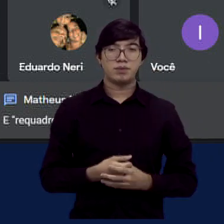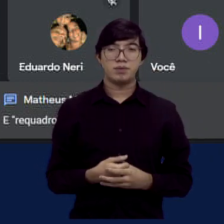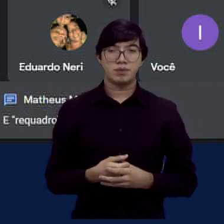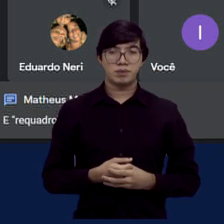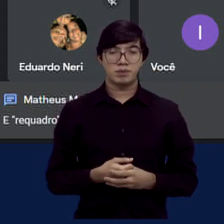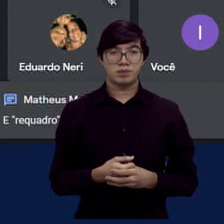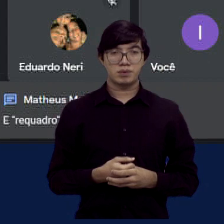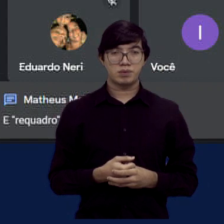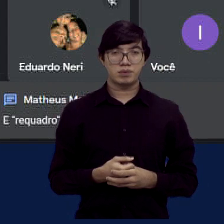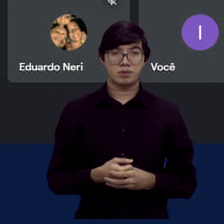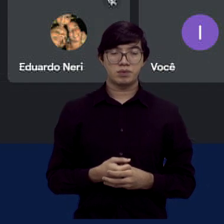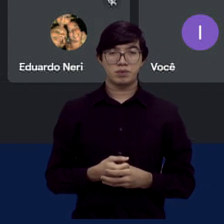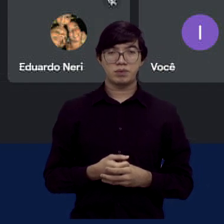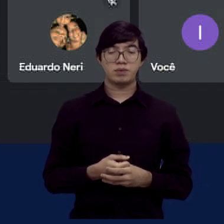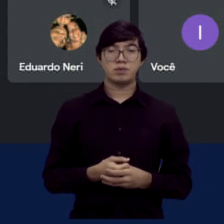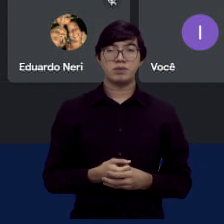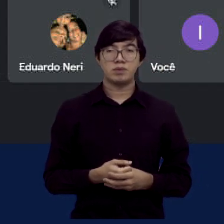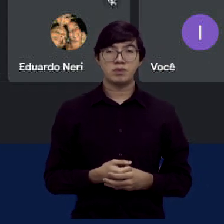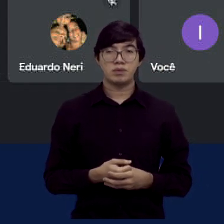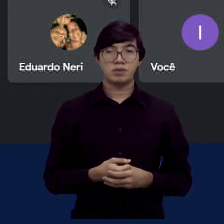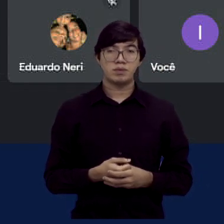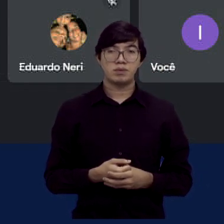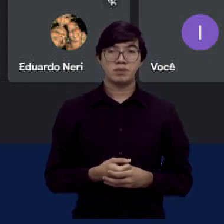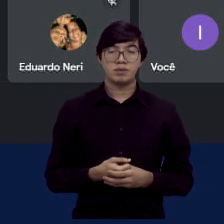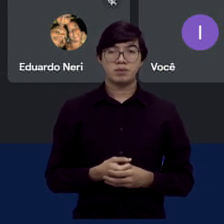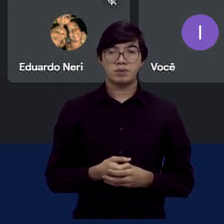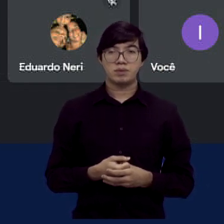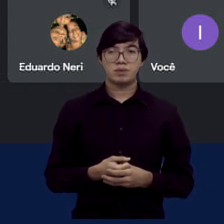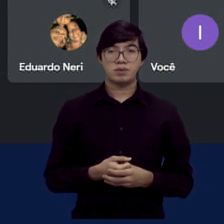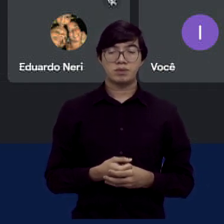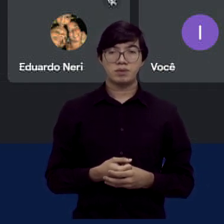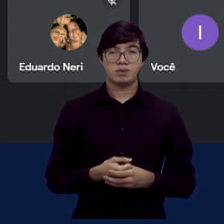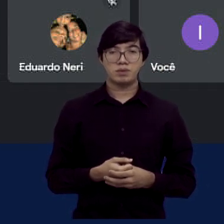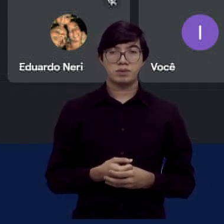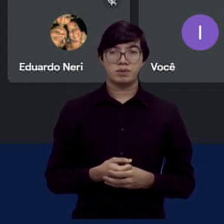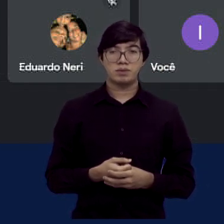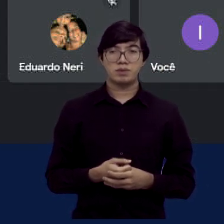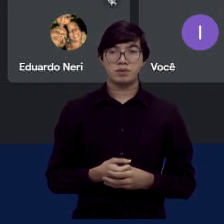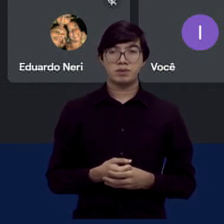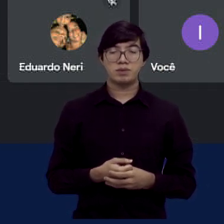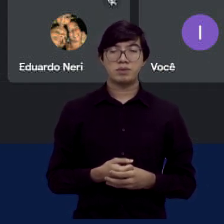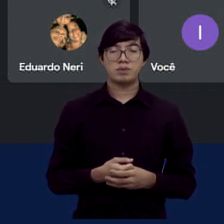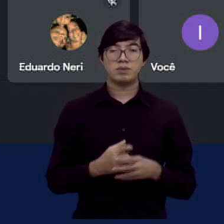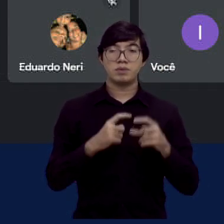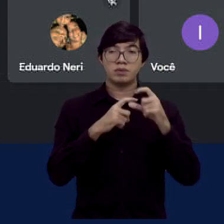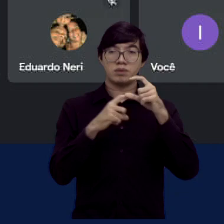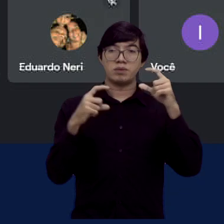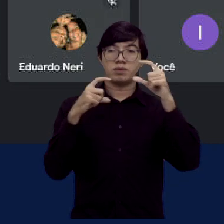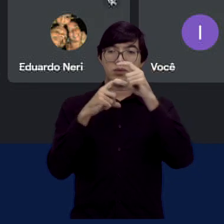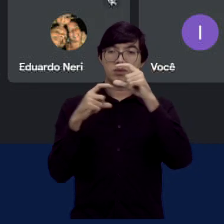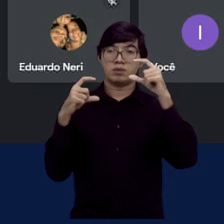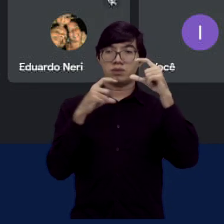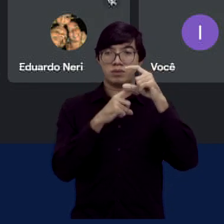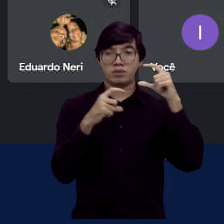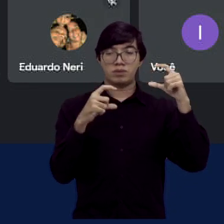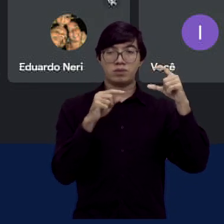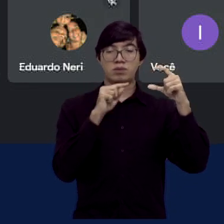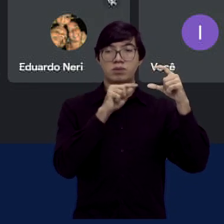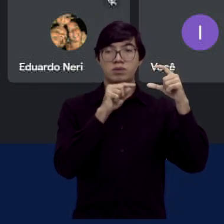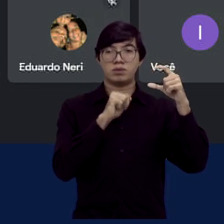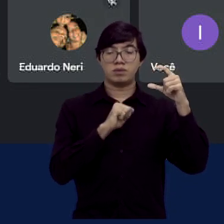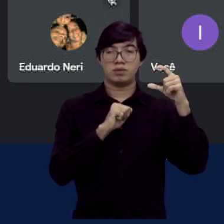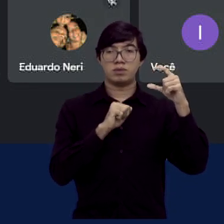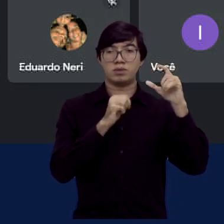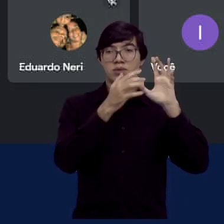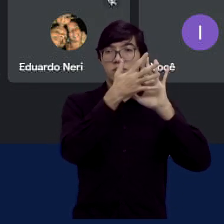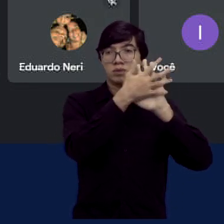Só que esse texto tem um detalhe. Em quadrinho, todo texto ele é imagem também. Eu